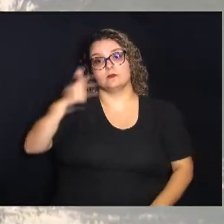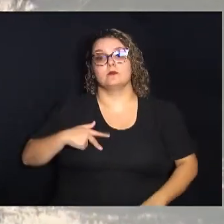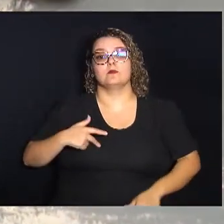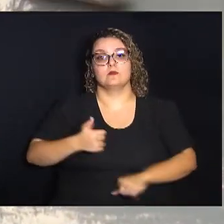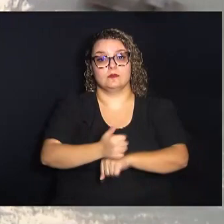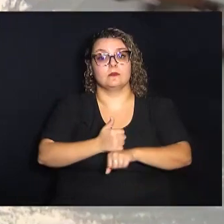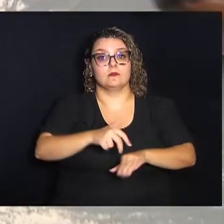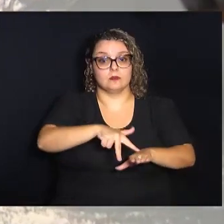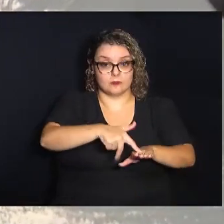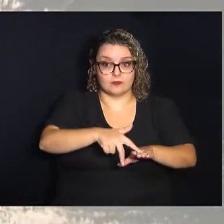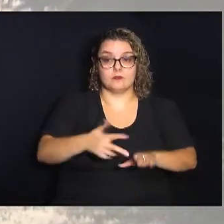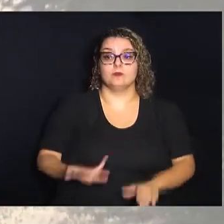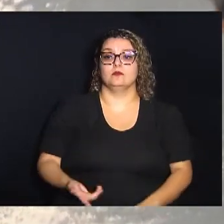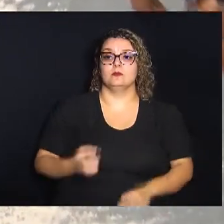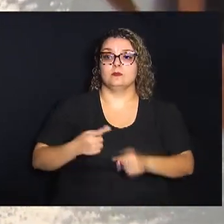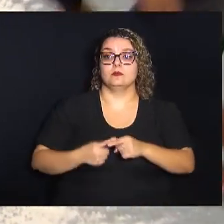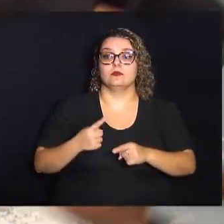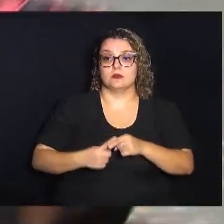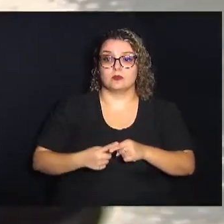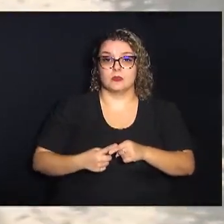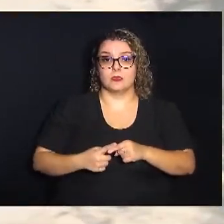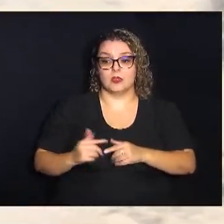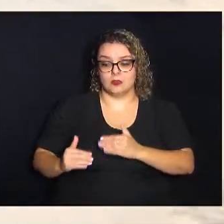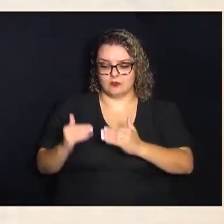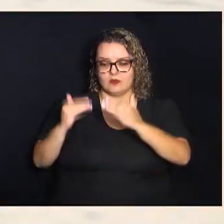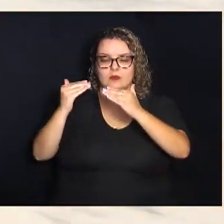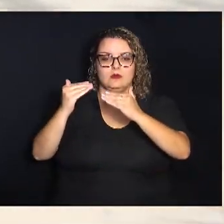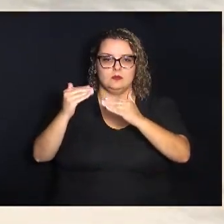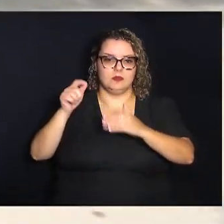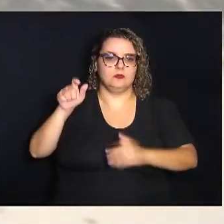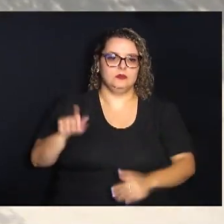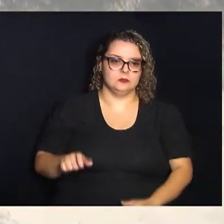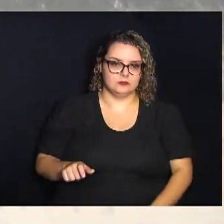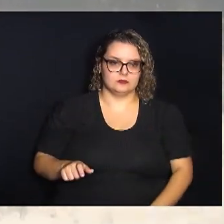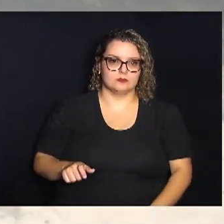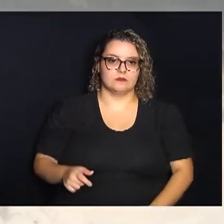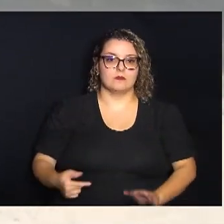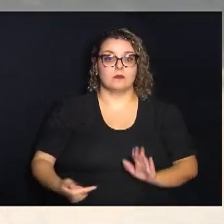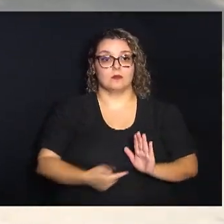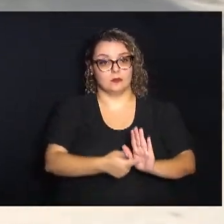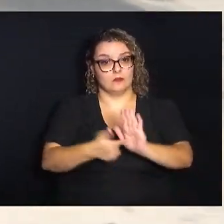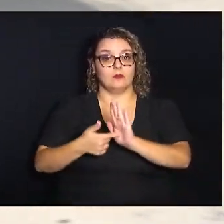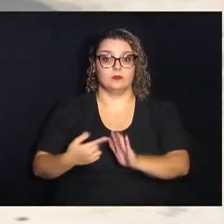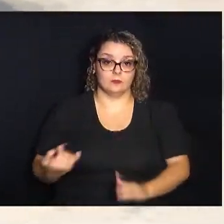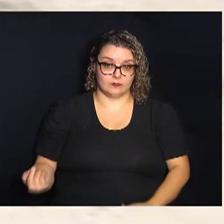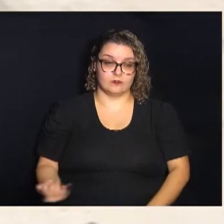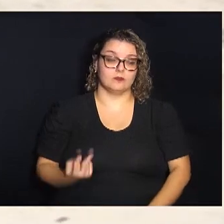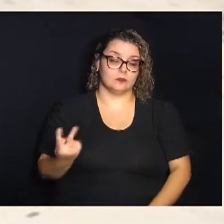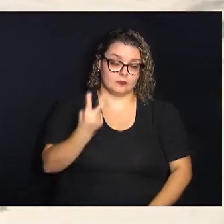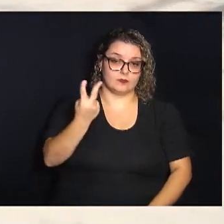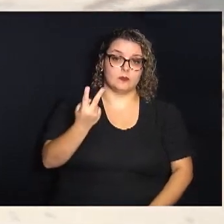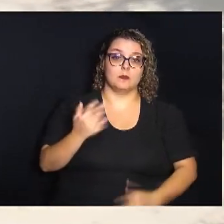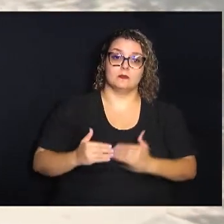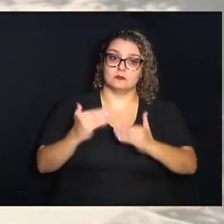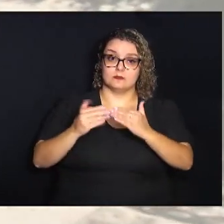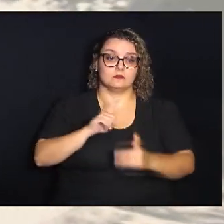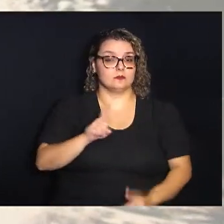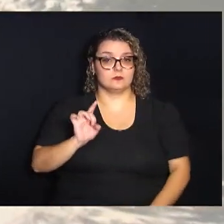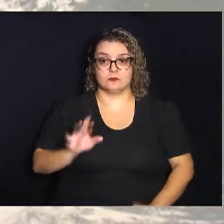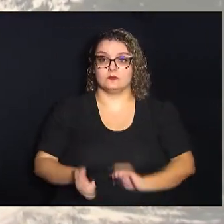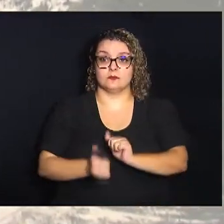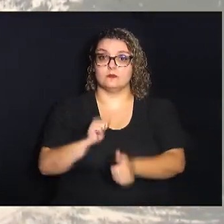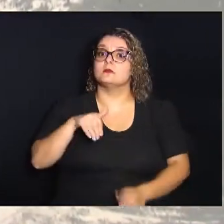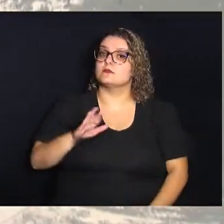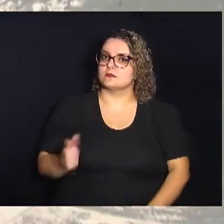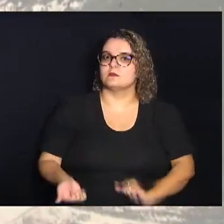que é, porque o skate forma uma pessoa mesmo, mostraram esse valor e ele cresceu como um todo, não só como esporte, porque o skate é muito mais que um